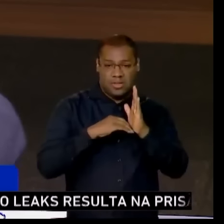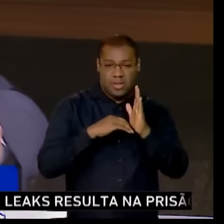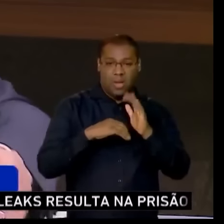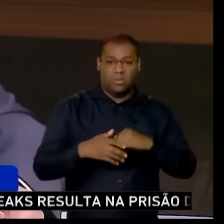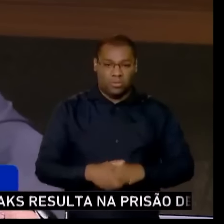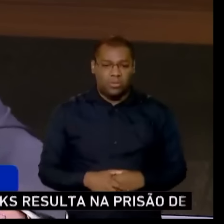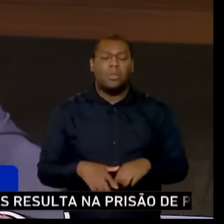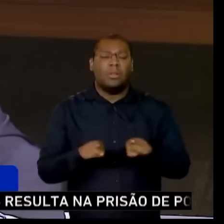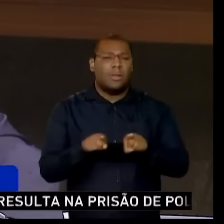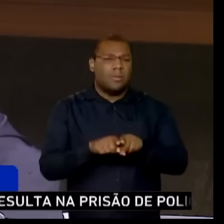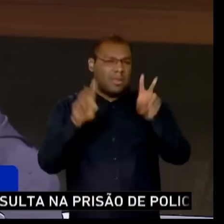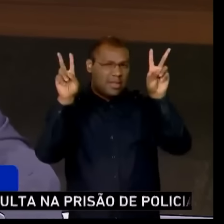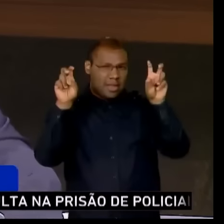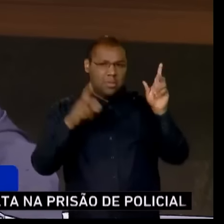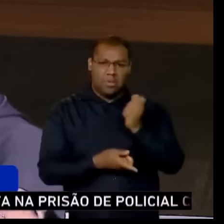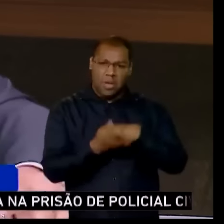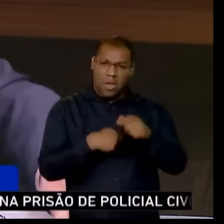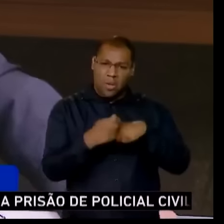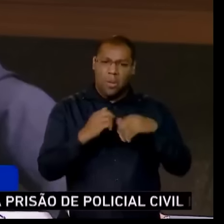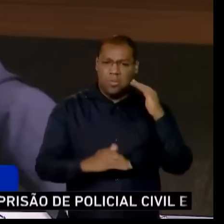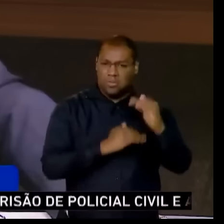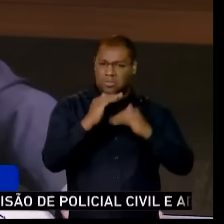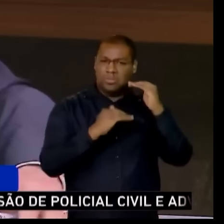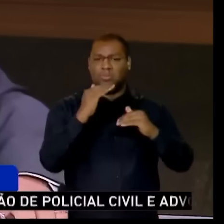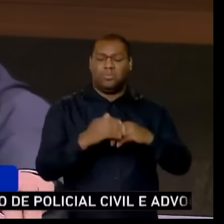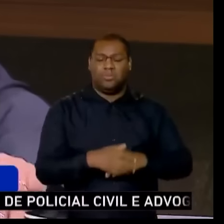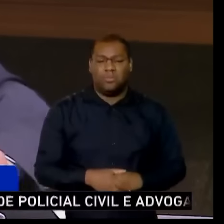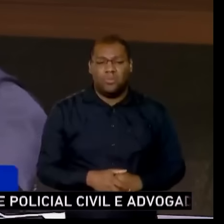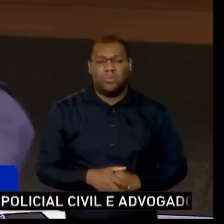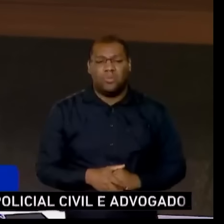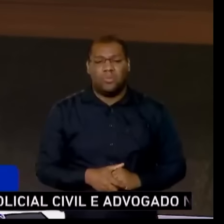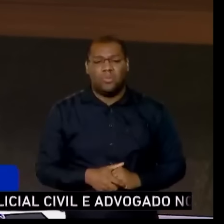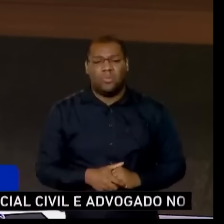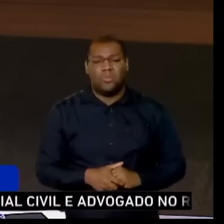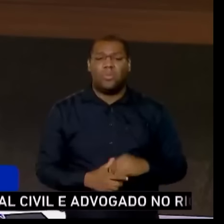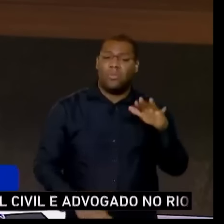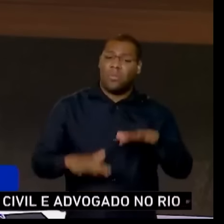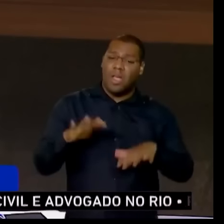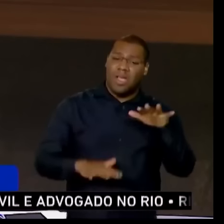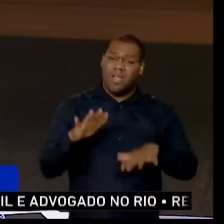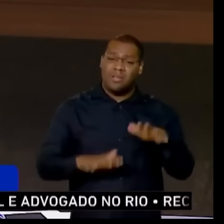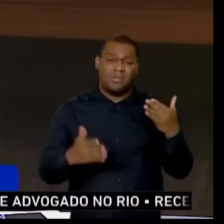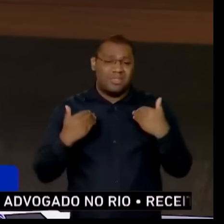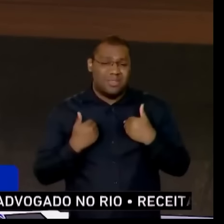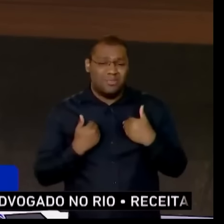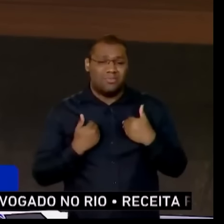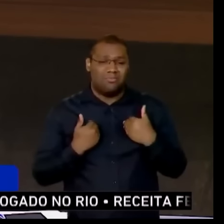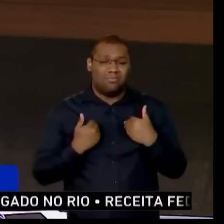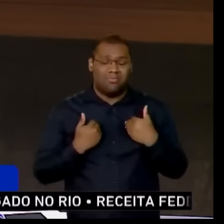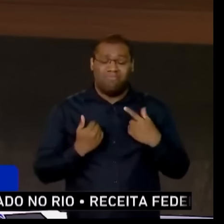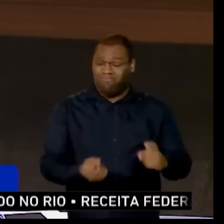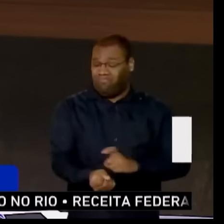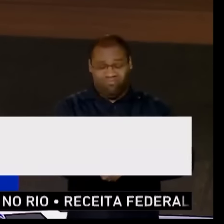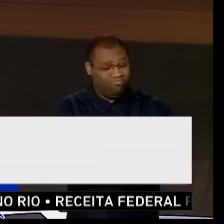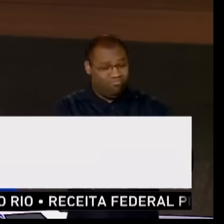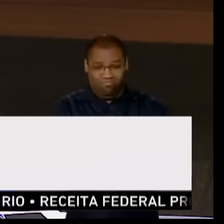crescimento econômico. Veja, eu às vezes fico um pouco